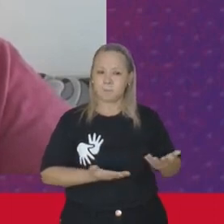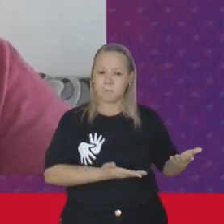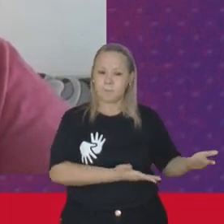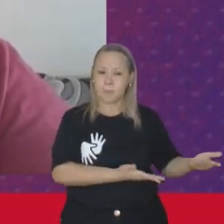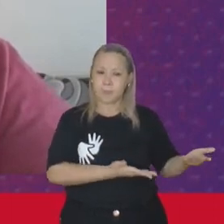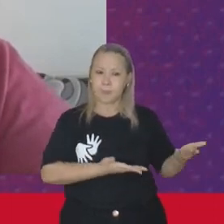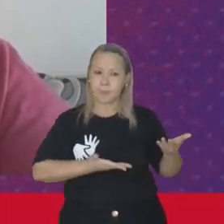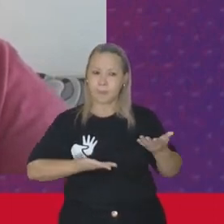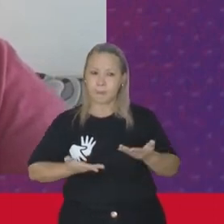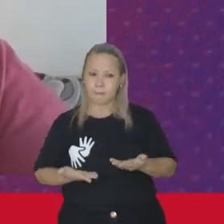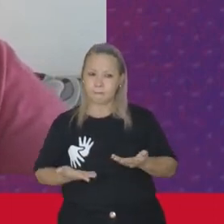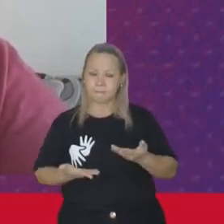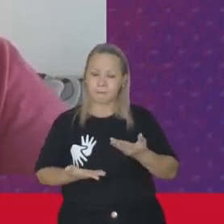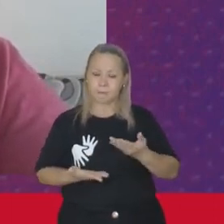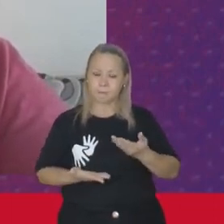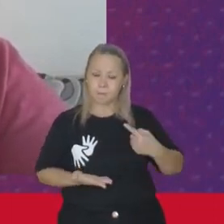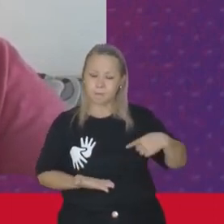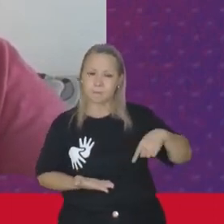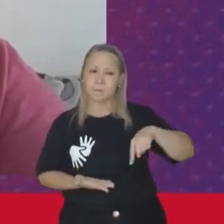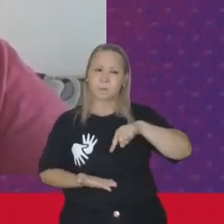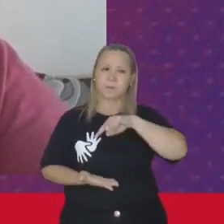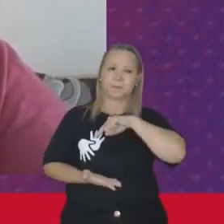trazer para as nossas